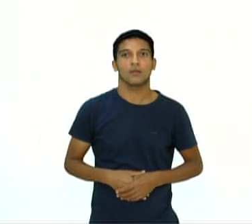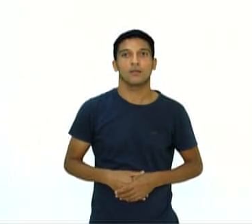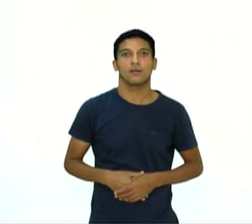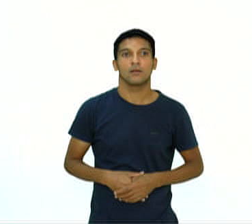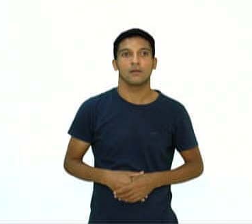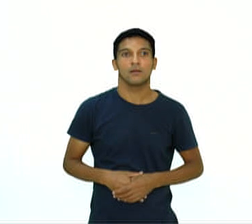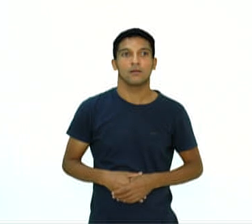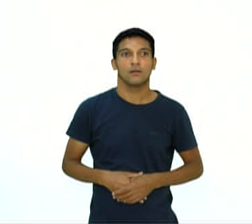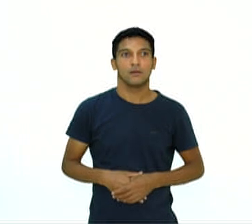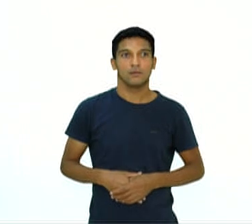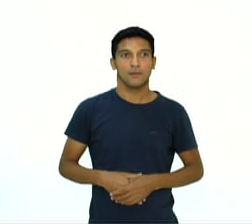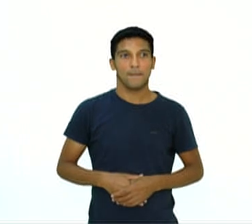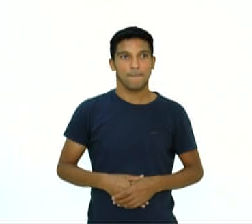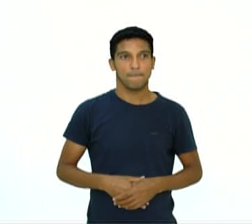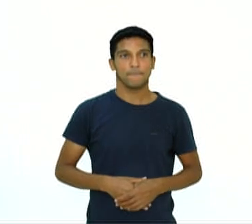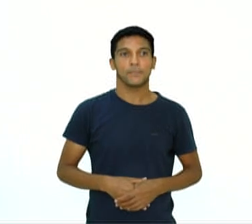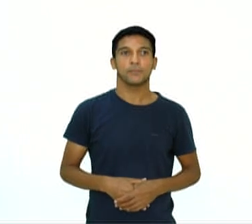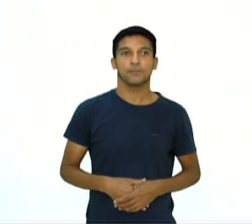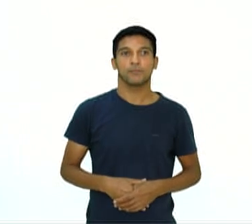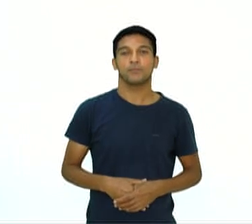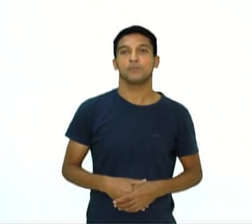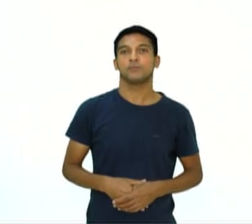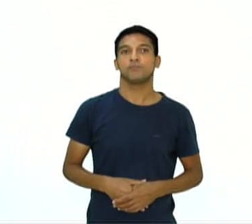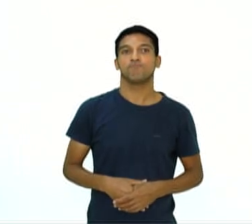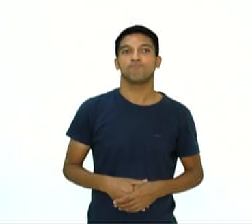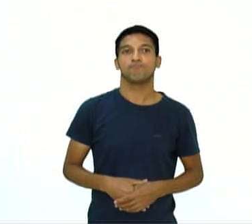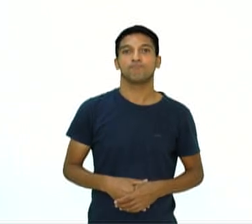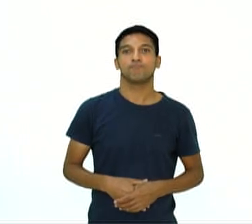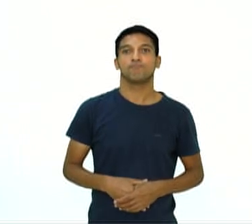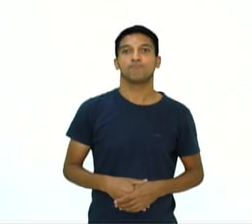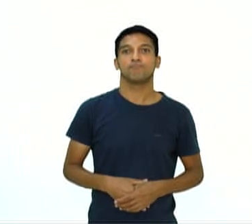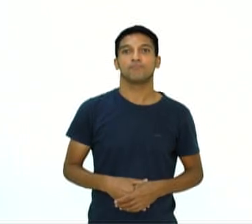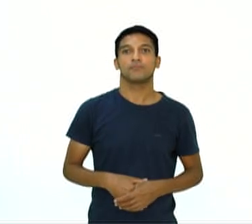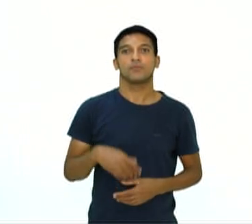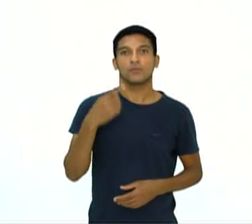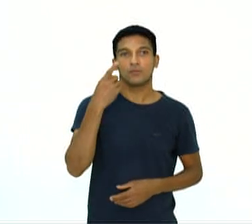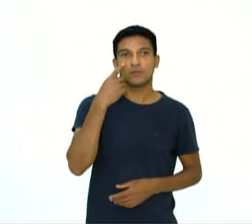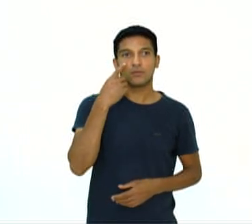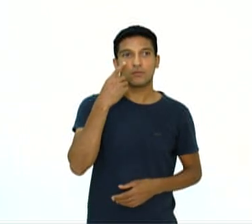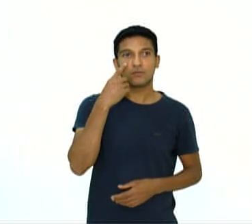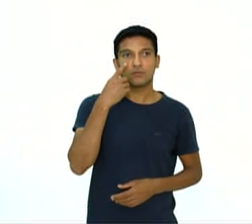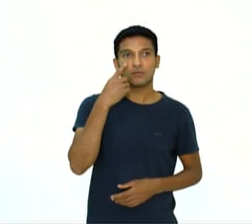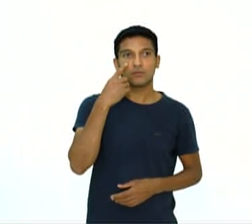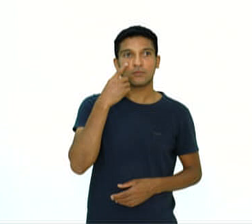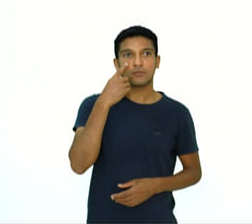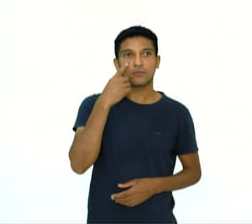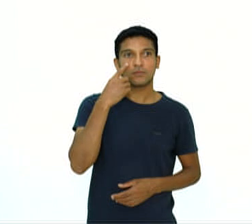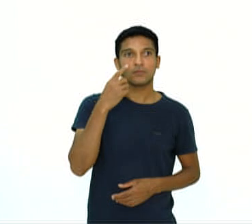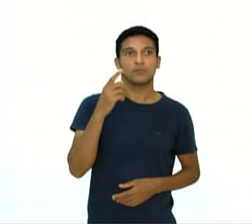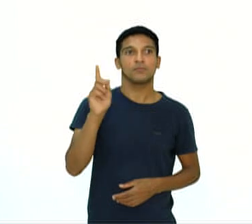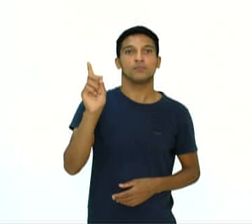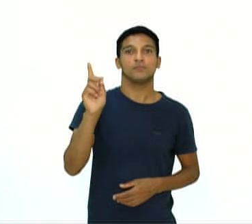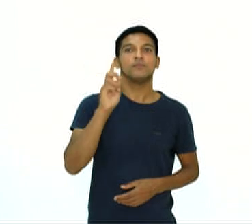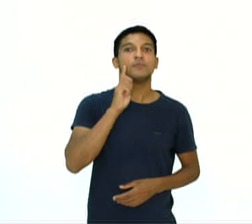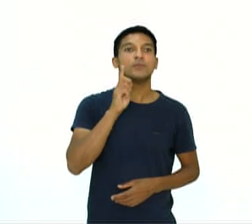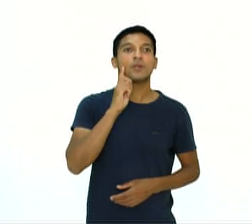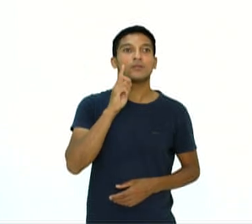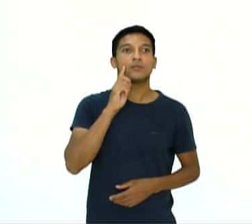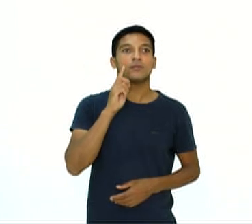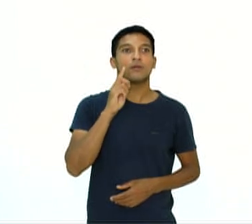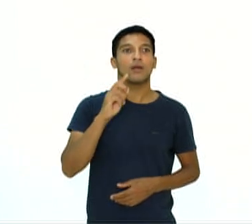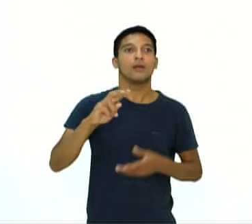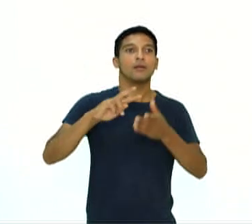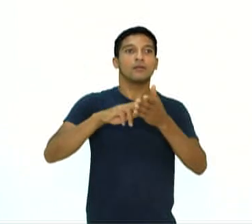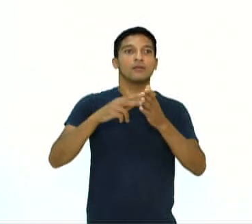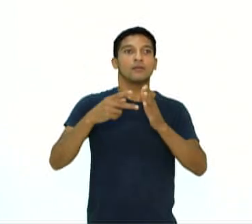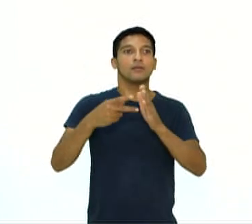nos Estados Unidos ela é chamada de skateboard, significando, né, patins numa prancha, né? Então o skate